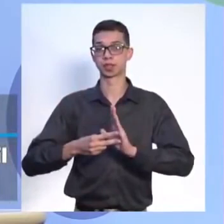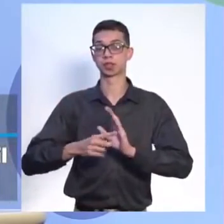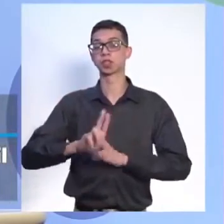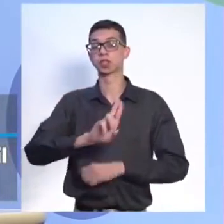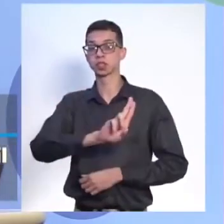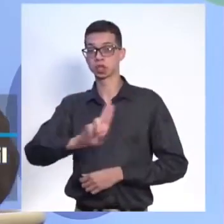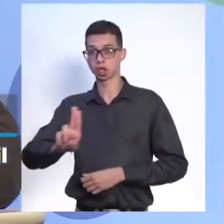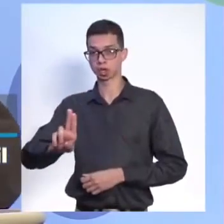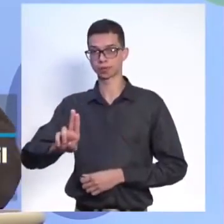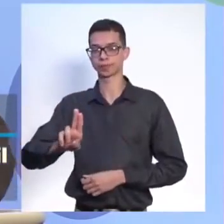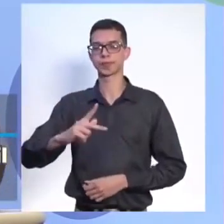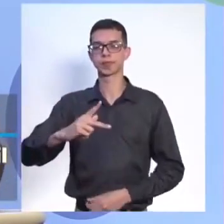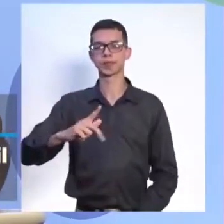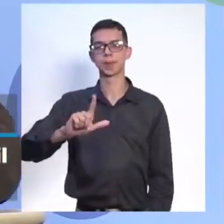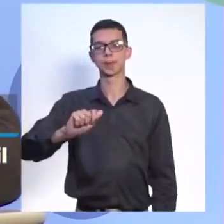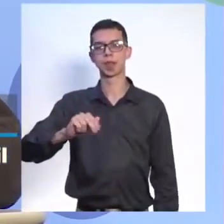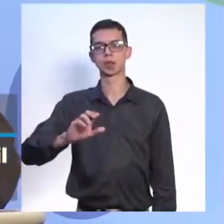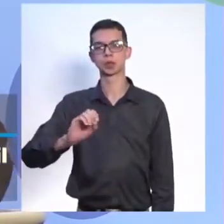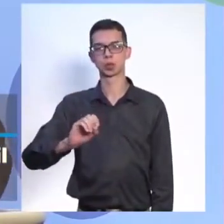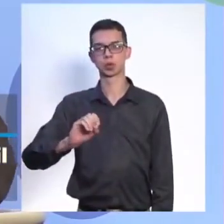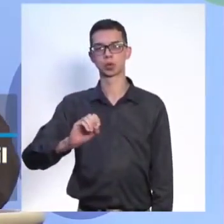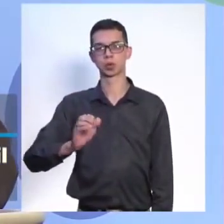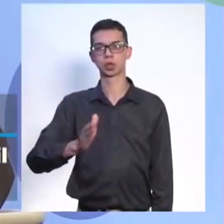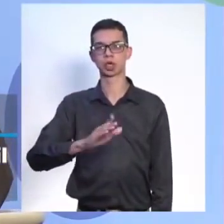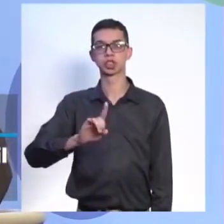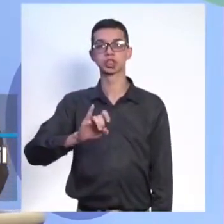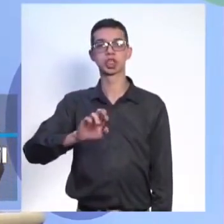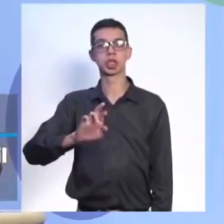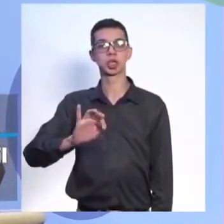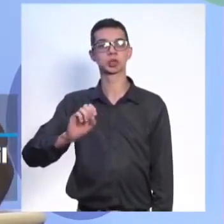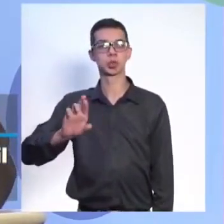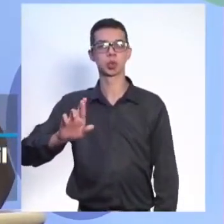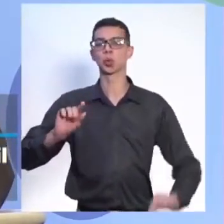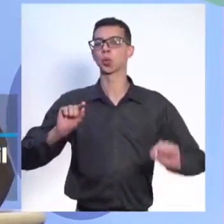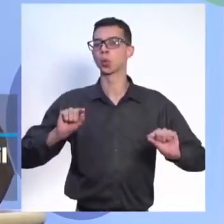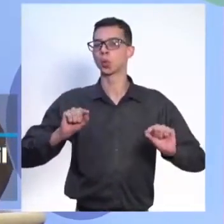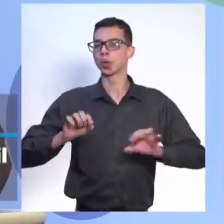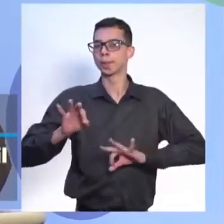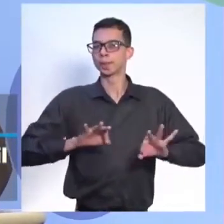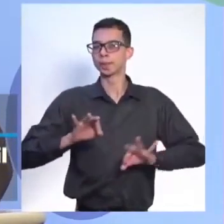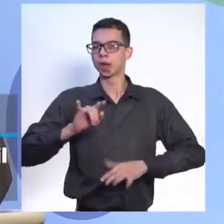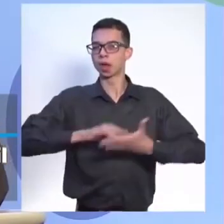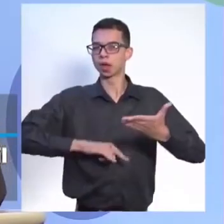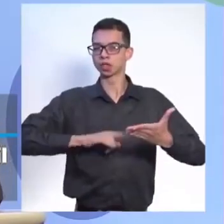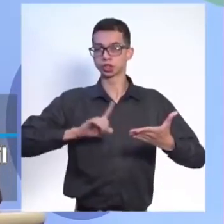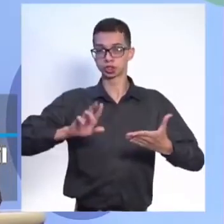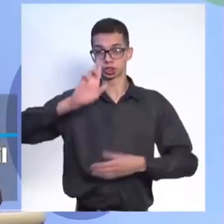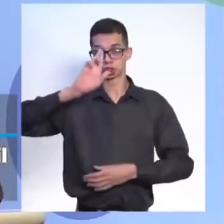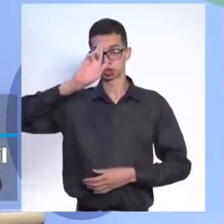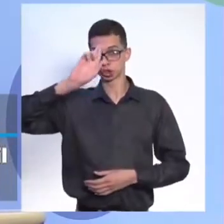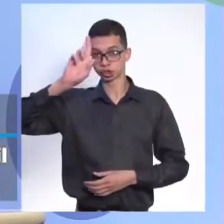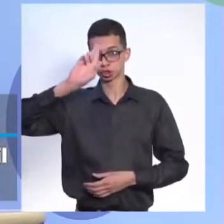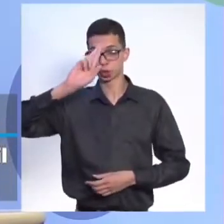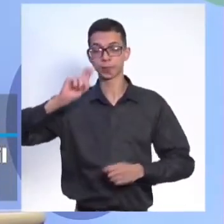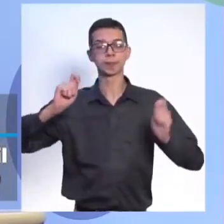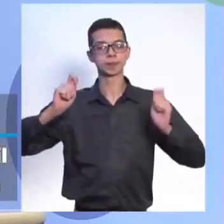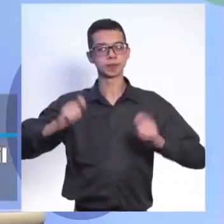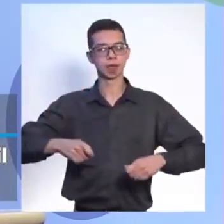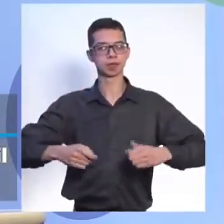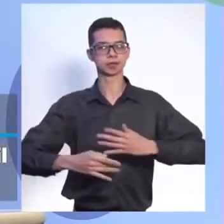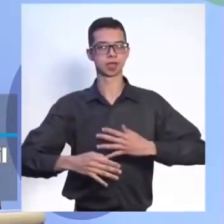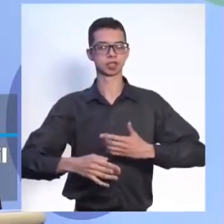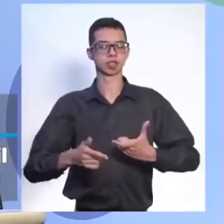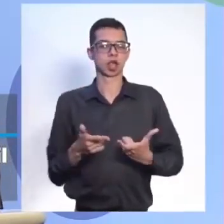Existem algumas legislações importantes que equilibram aí o crescimento urbano da cidade e vocês